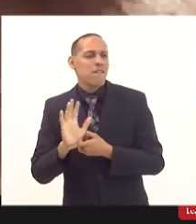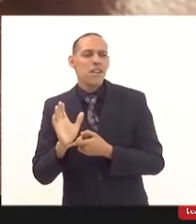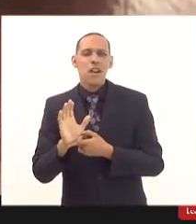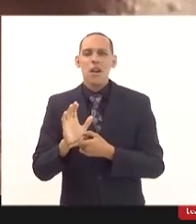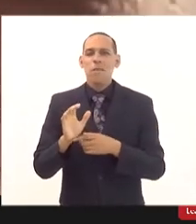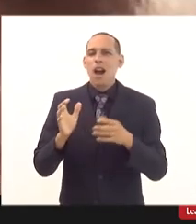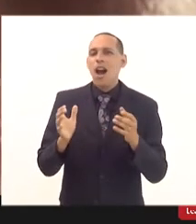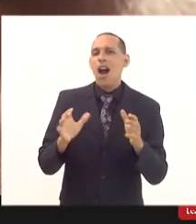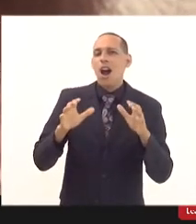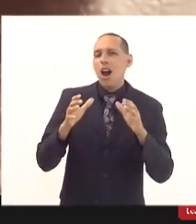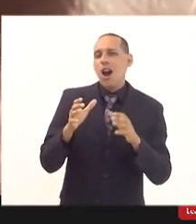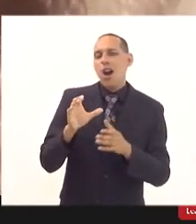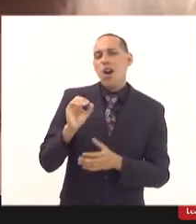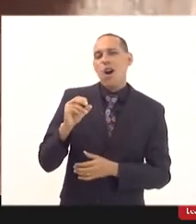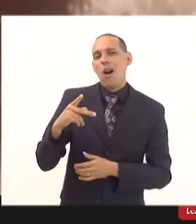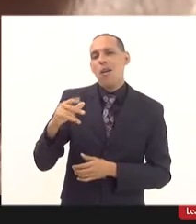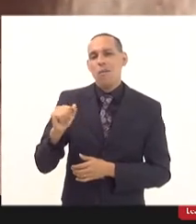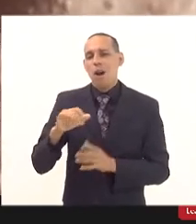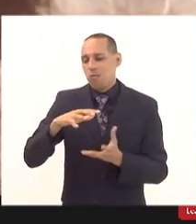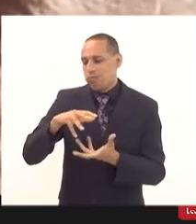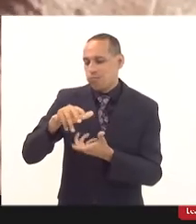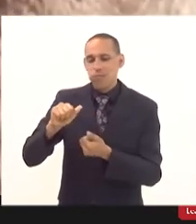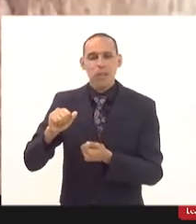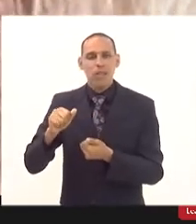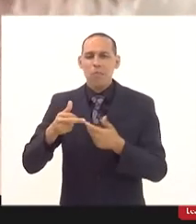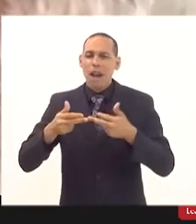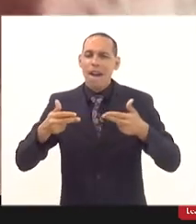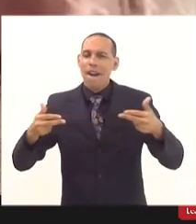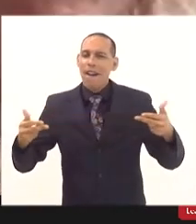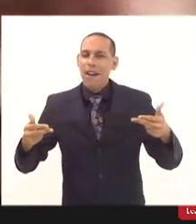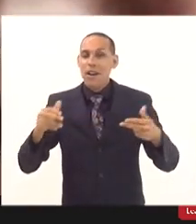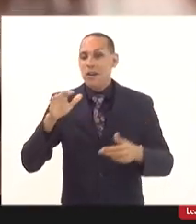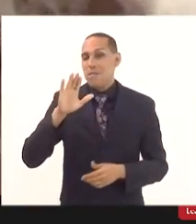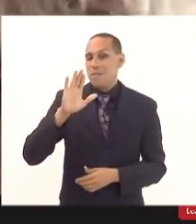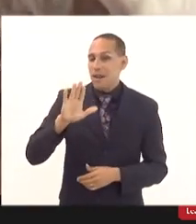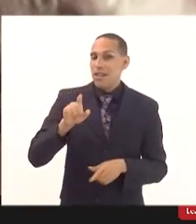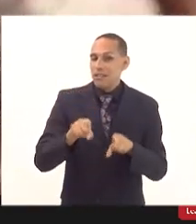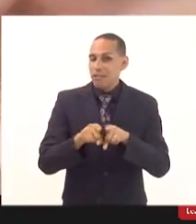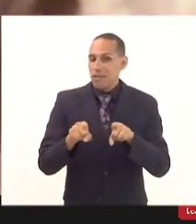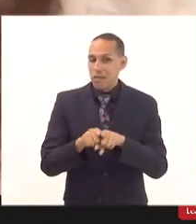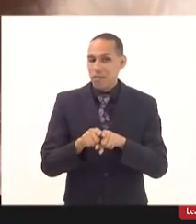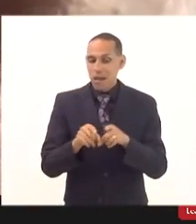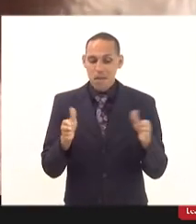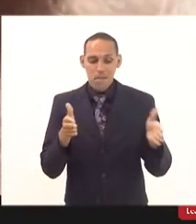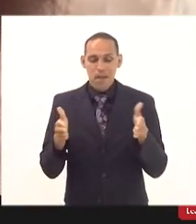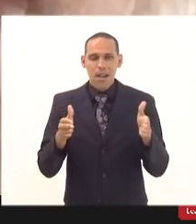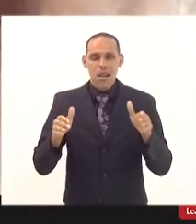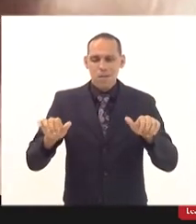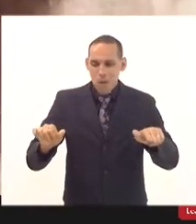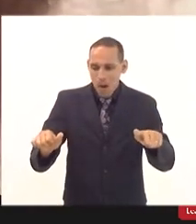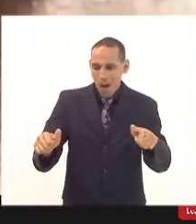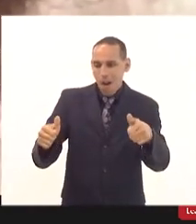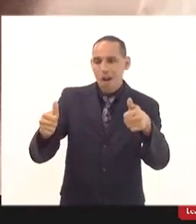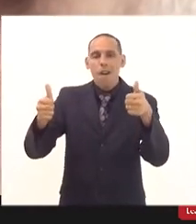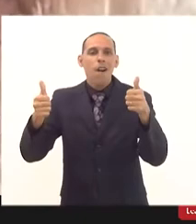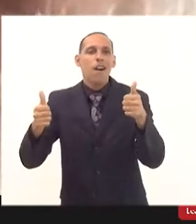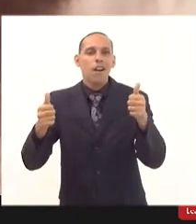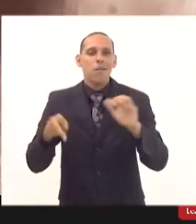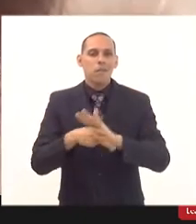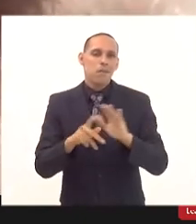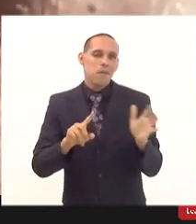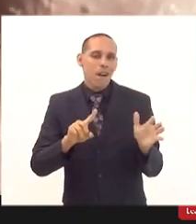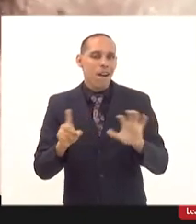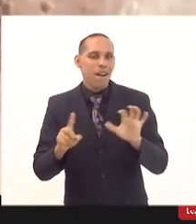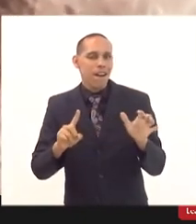Mundo etc mas todos os essa aqui no período JK a advec também com pessoa viveu seu apogeu e tudo isso